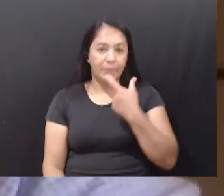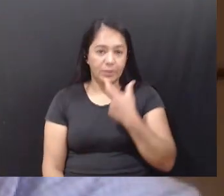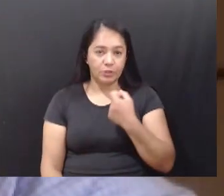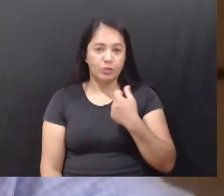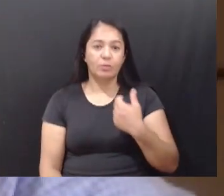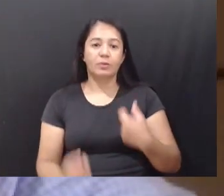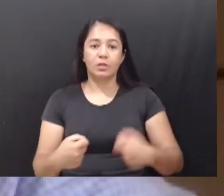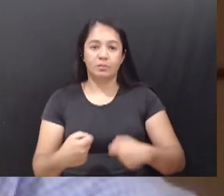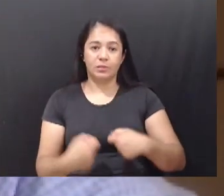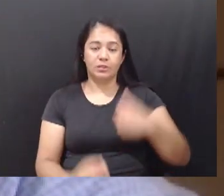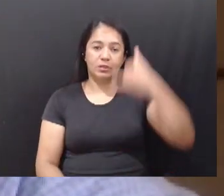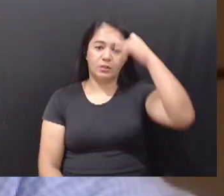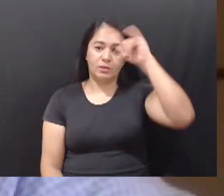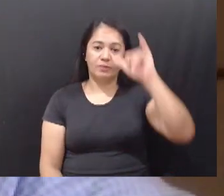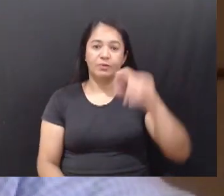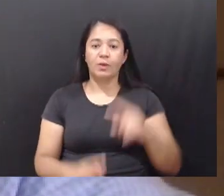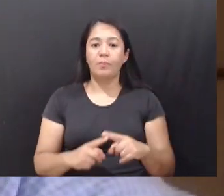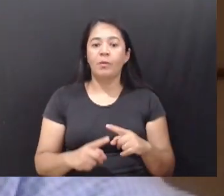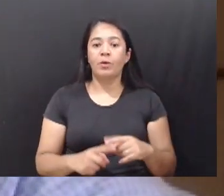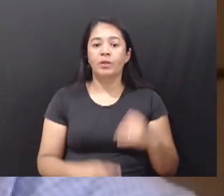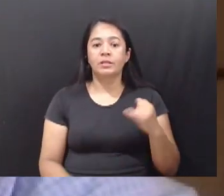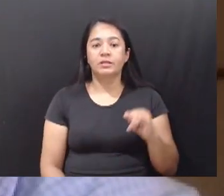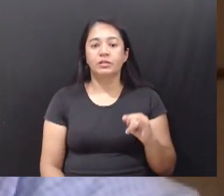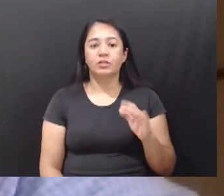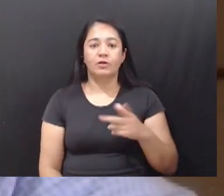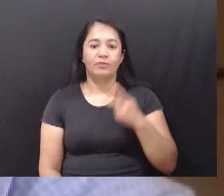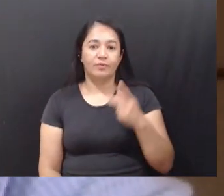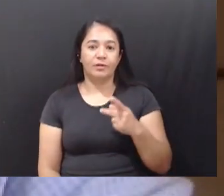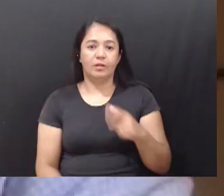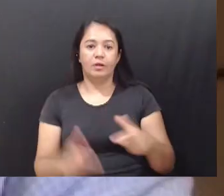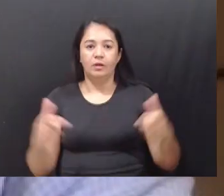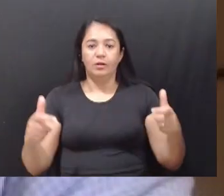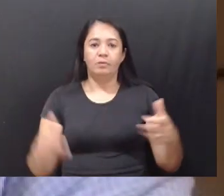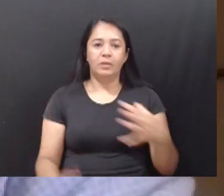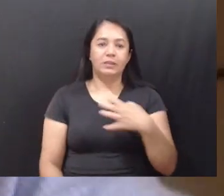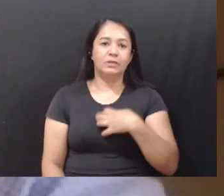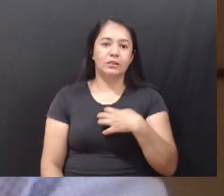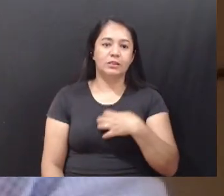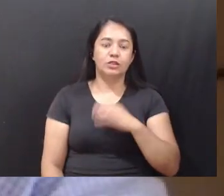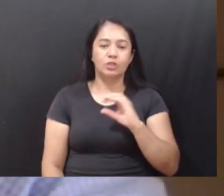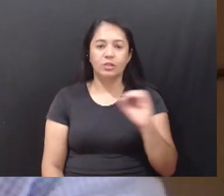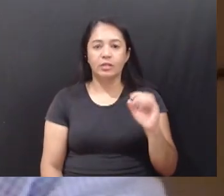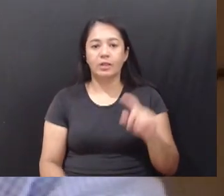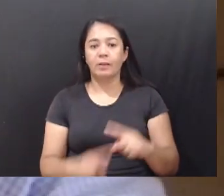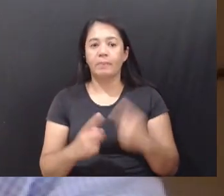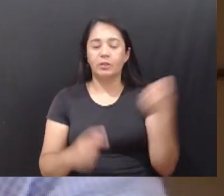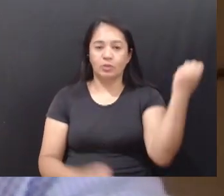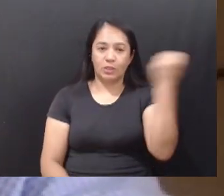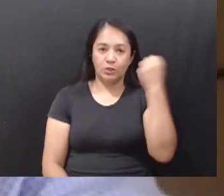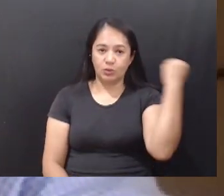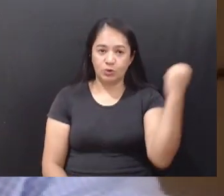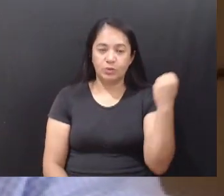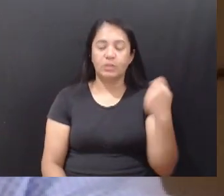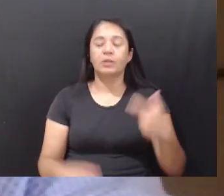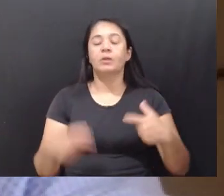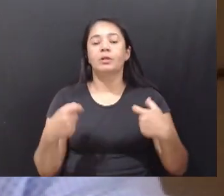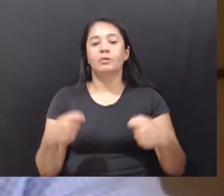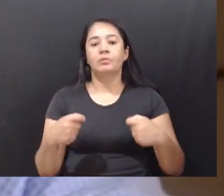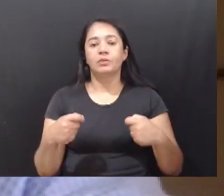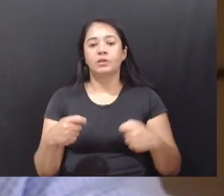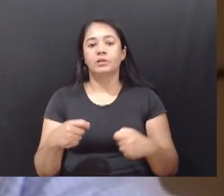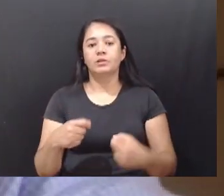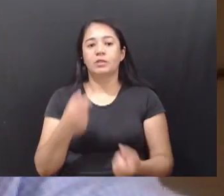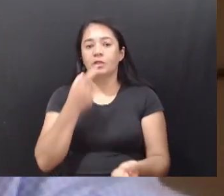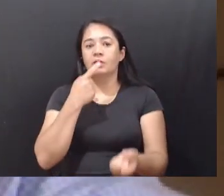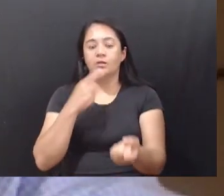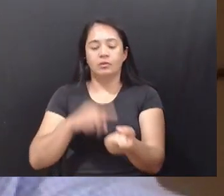medicações que devem ser evitadas, porque nos casos, como eu falei, a maioria é assintomático, mas nos casos graves aí, a necessidade